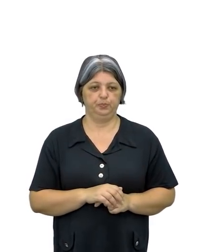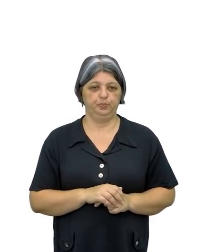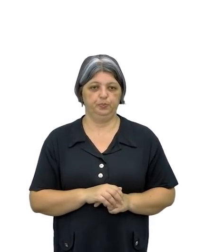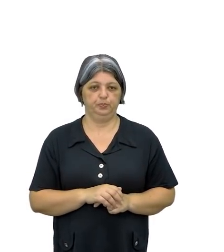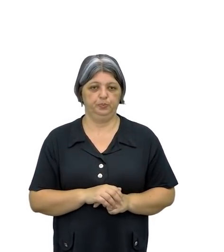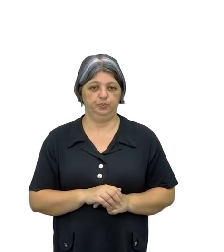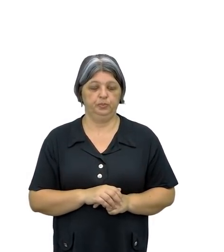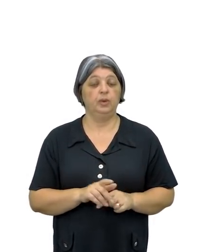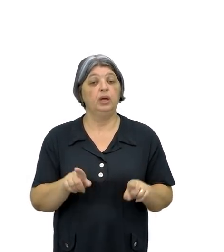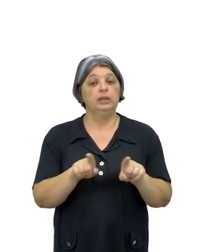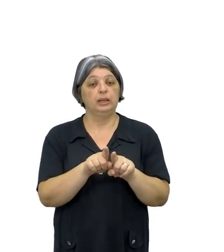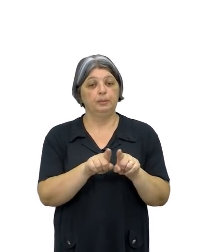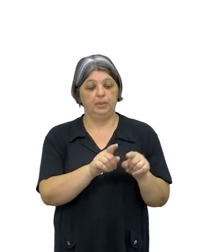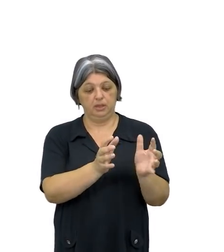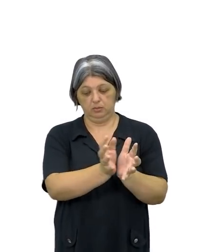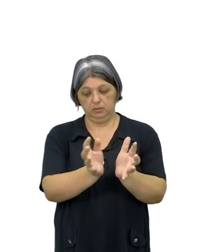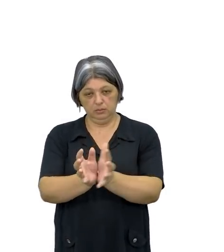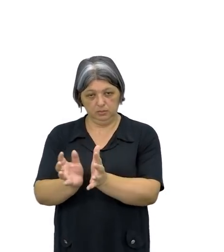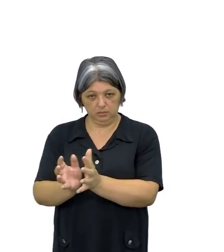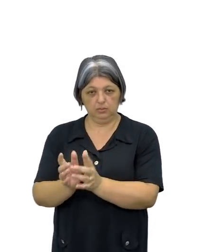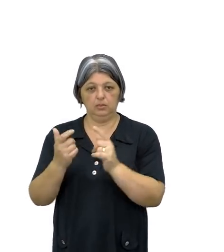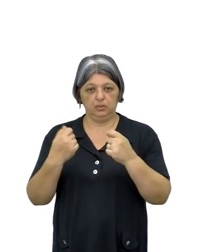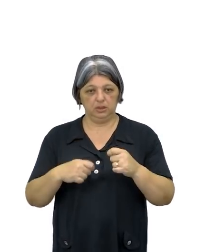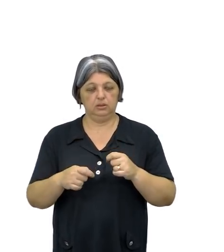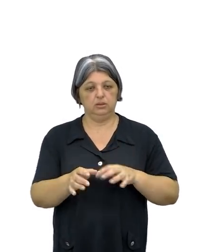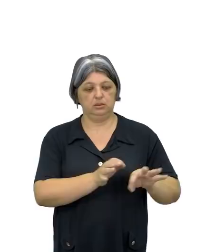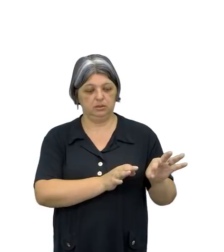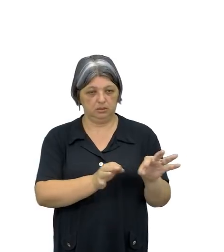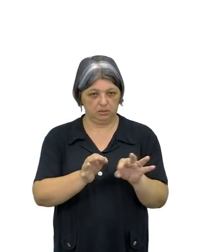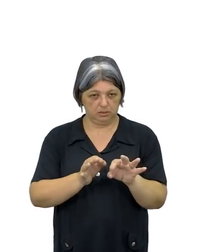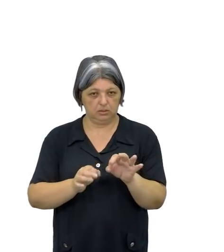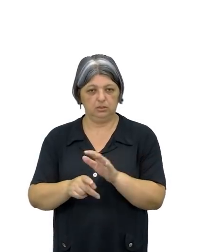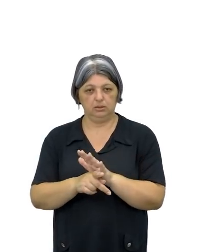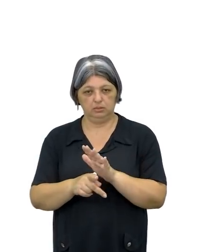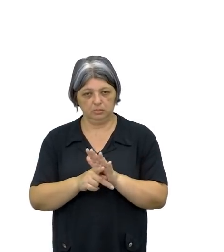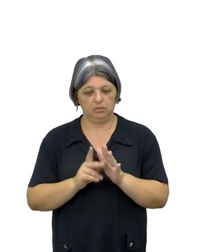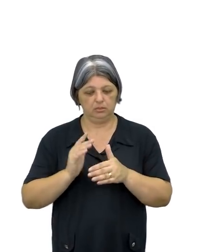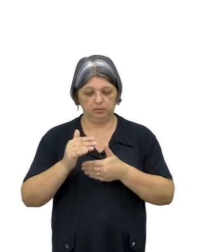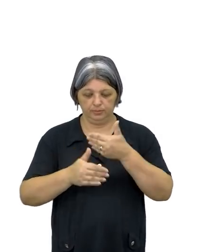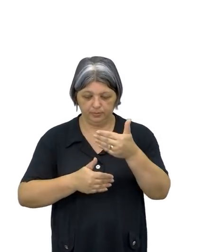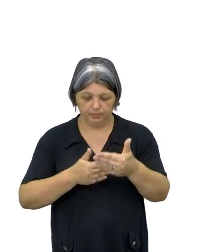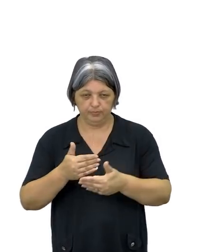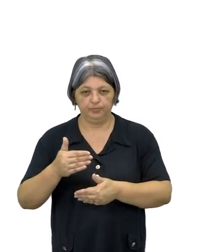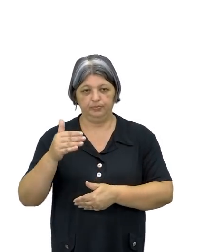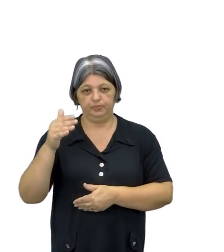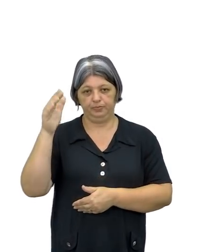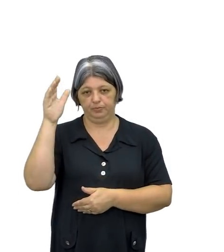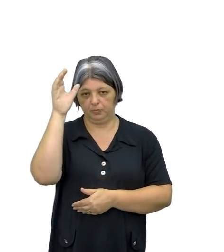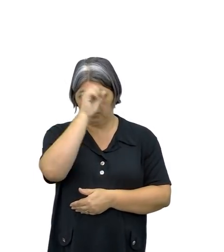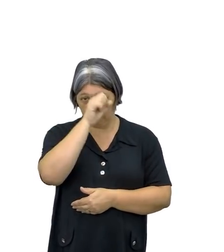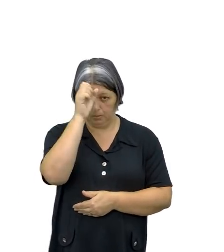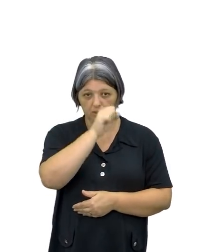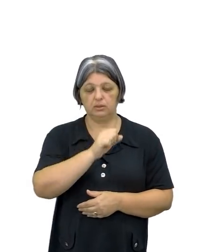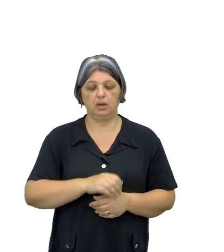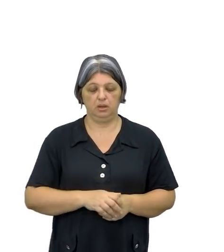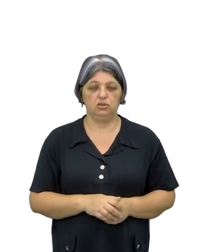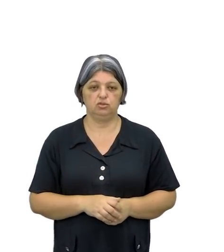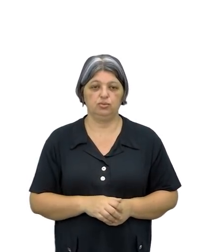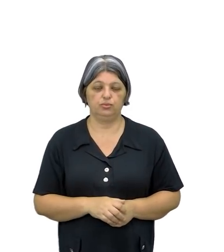esses agrupamentos, eles devem ser adequados, né, ao estágio do processo de aprendizagem em que os estudantes se